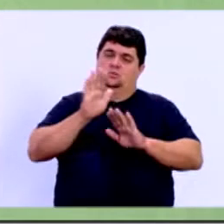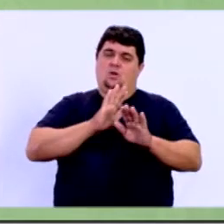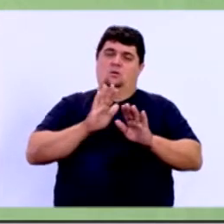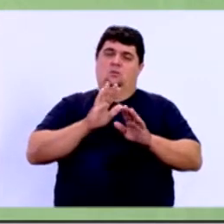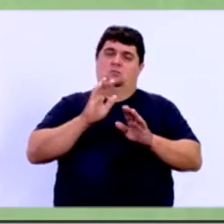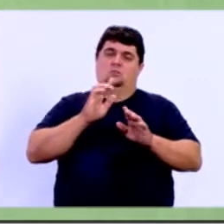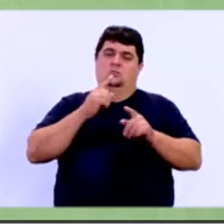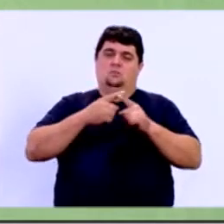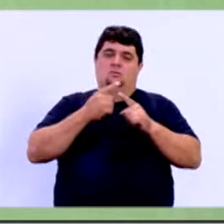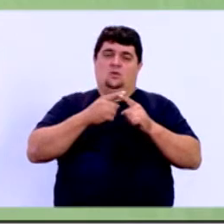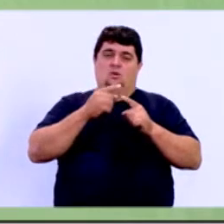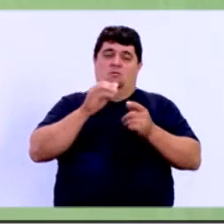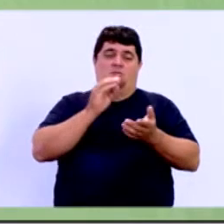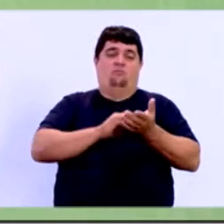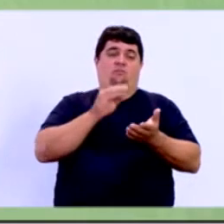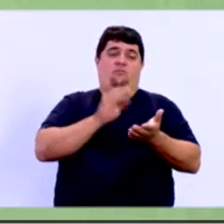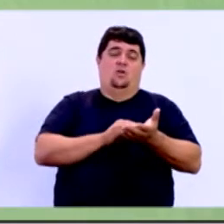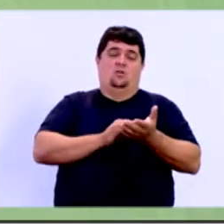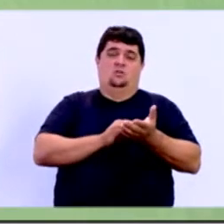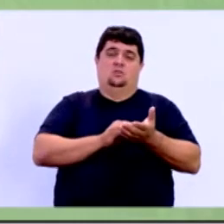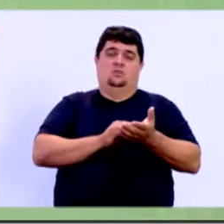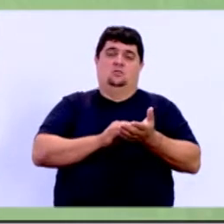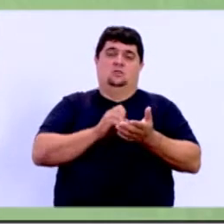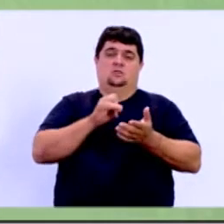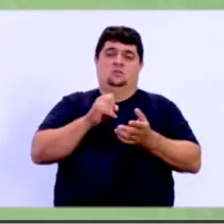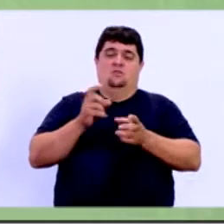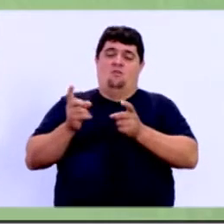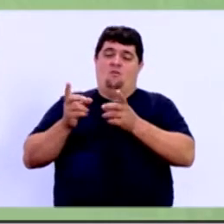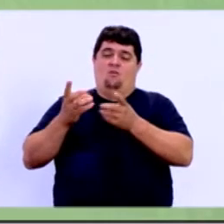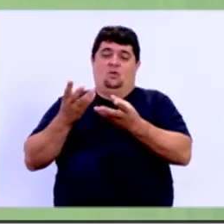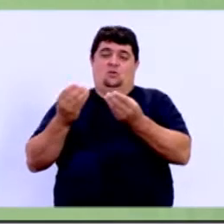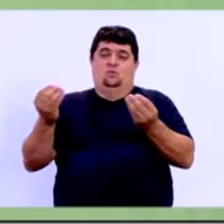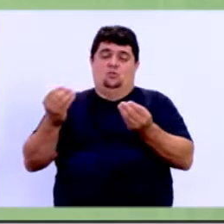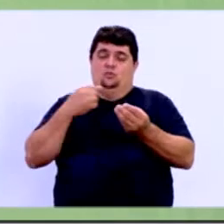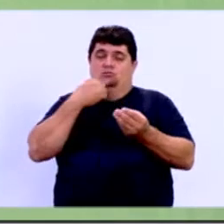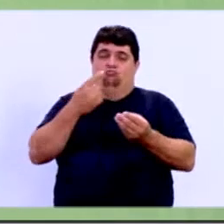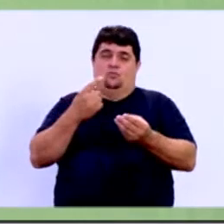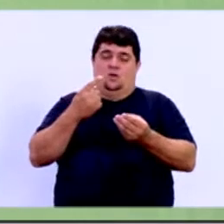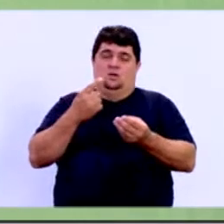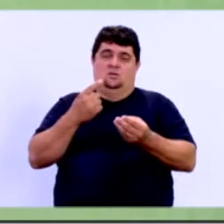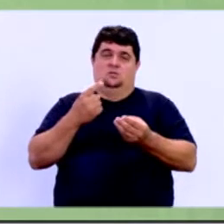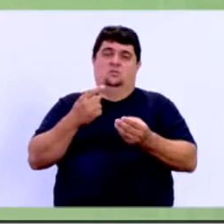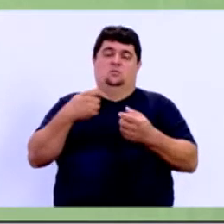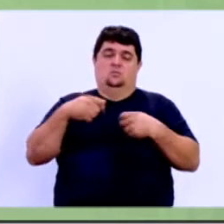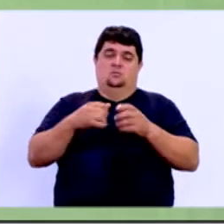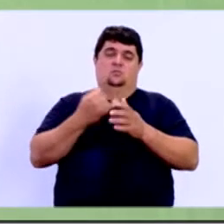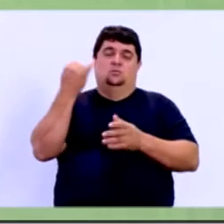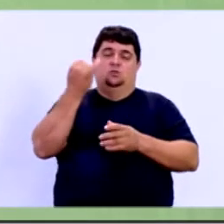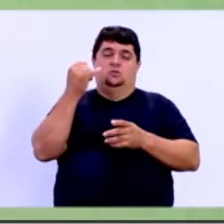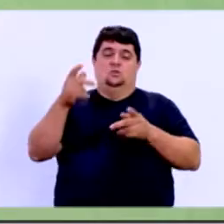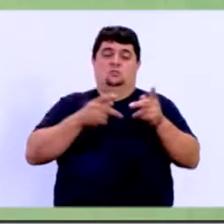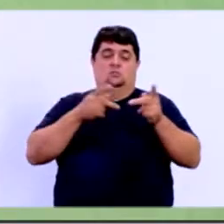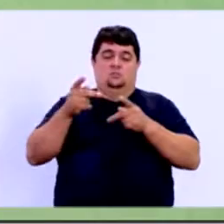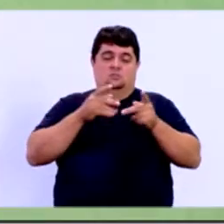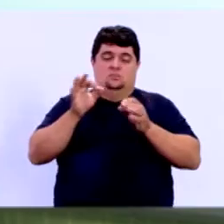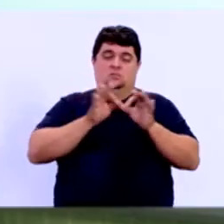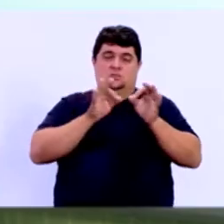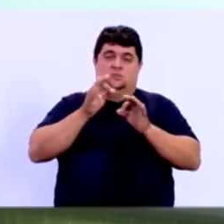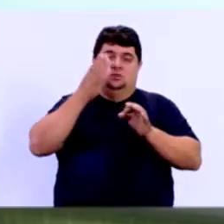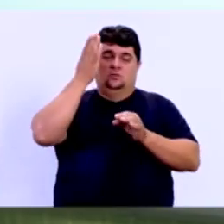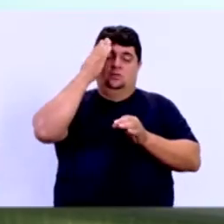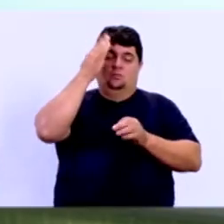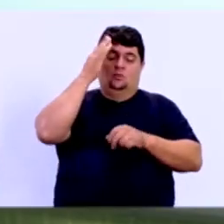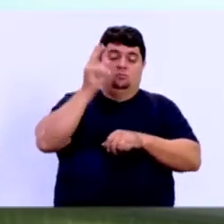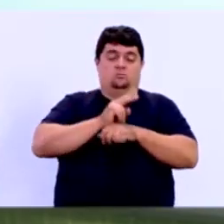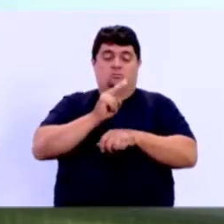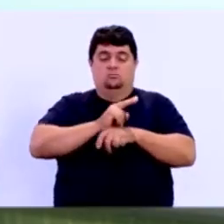você pode ficar sem produto para o seu cliente. É por isso que é importante ter planejamento, organização, direção e